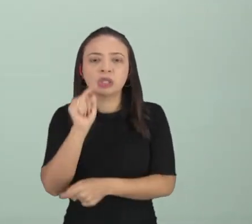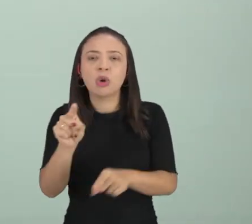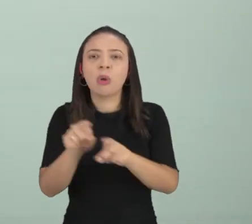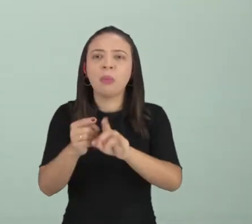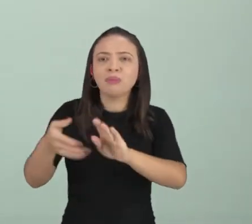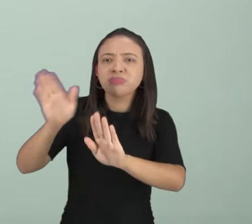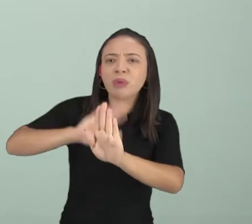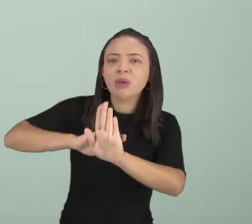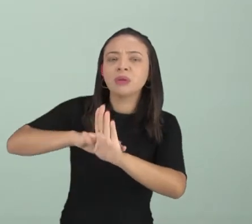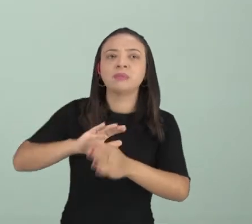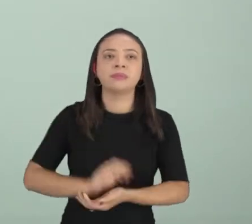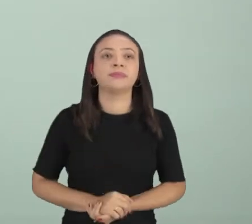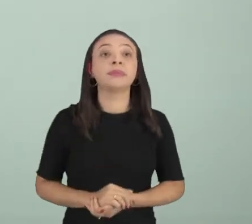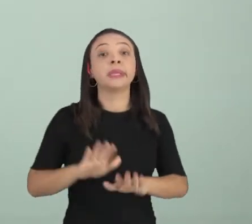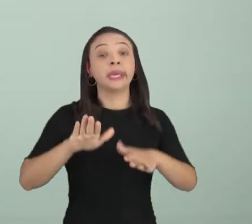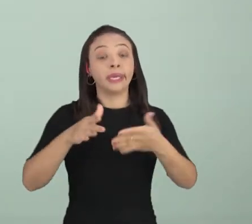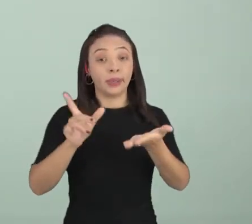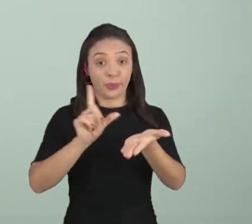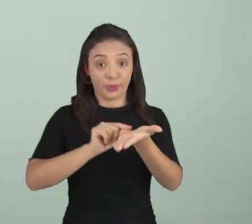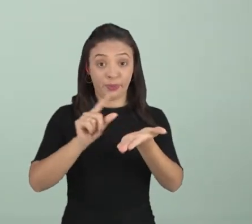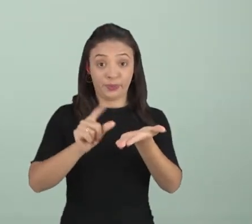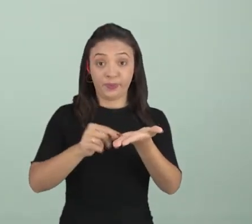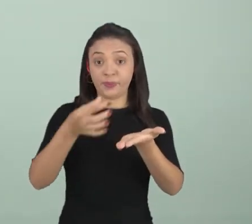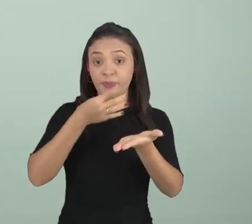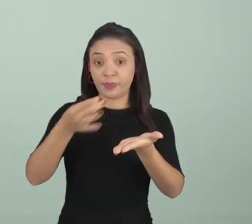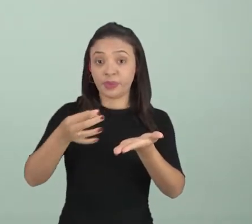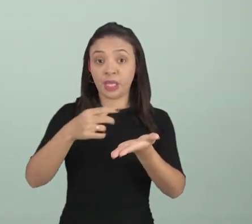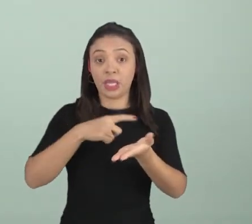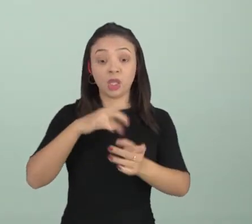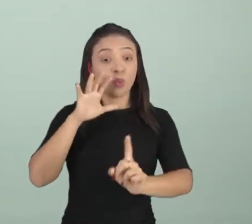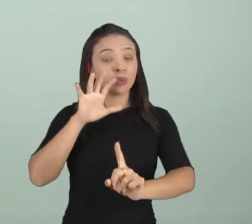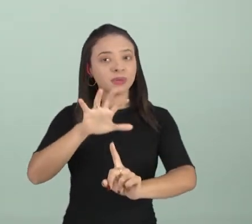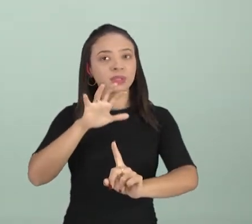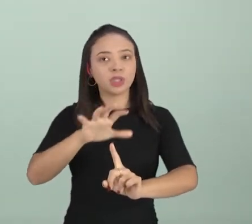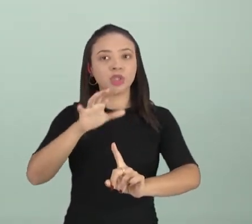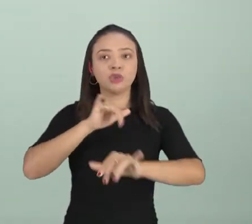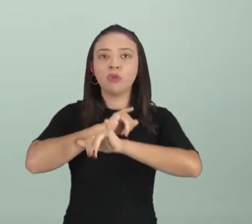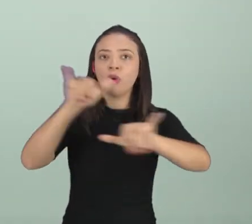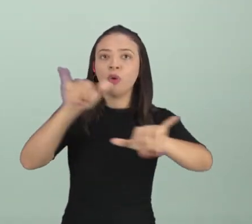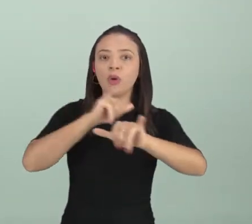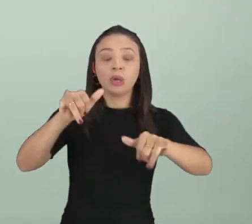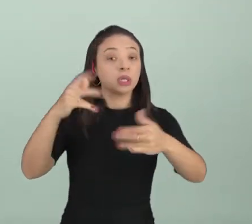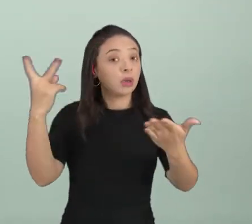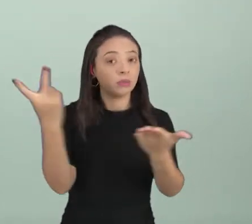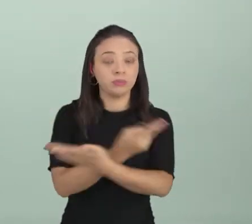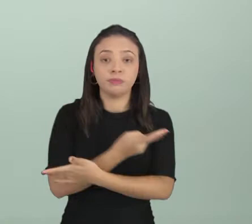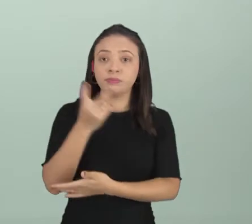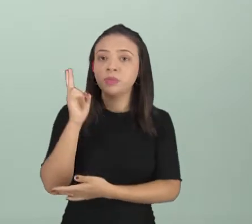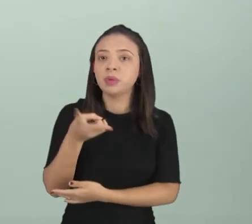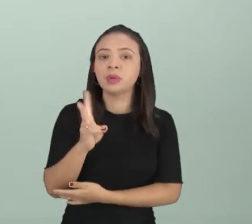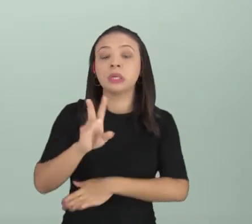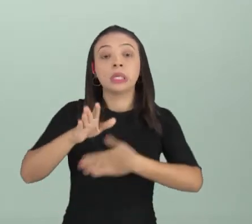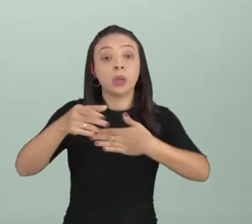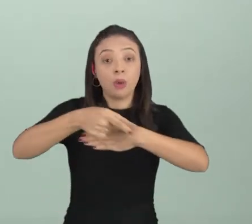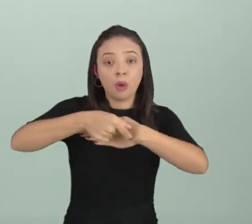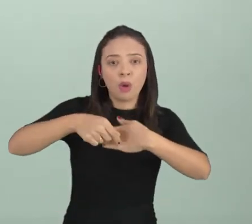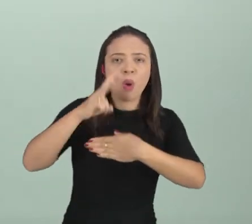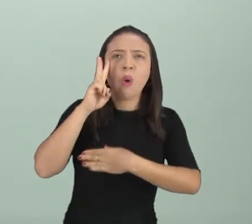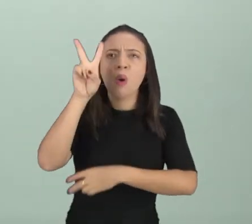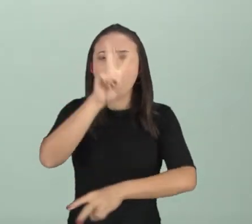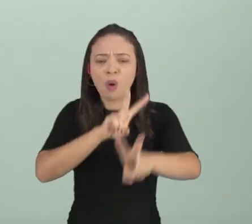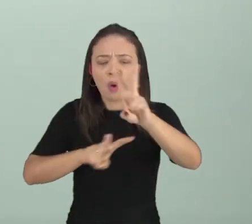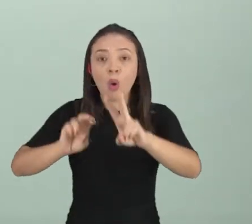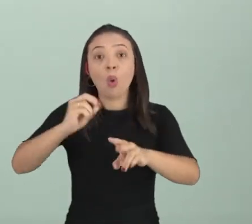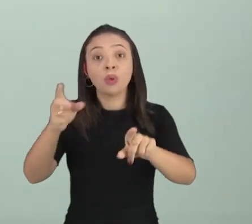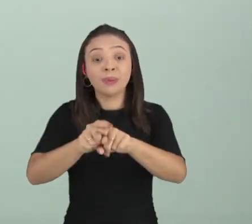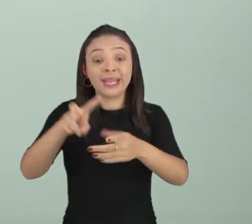O artigo de opinião é geralmente motivado por alguma notícia, acontecimento contemporâneo. O autor se baseia no que viu ou no